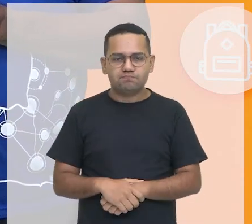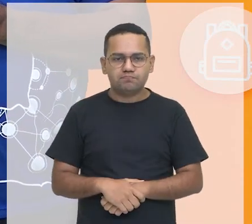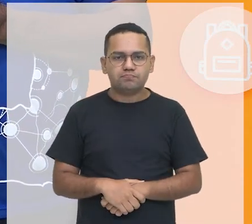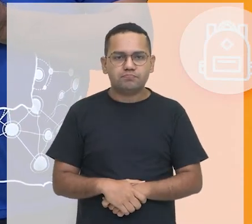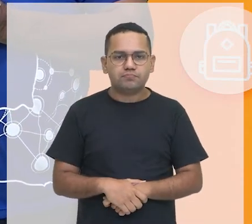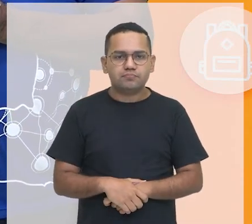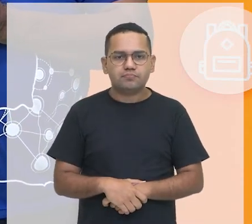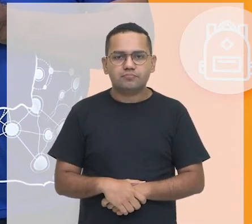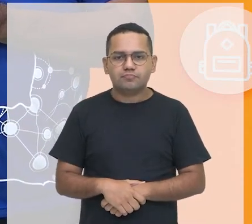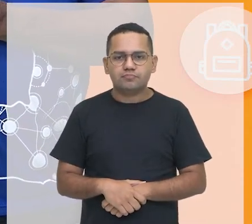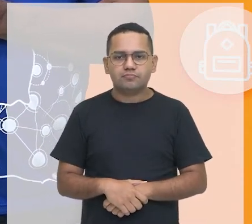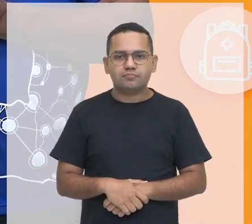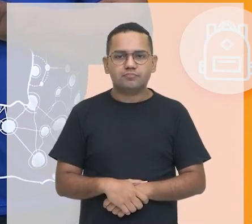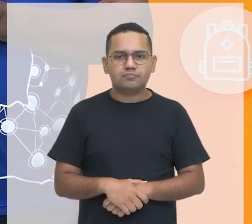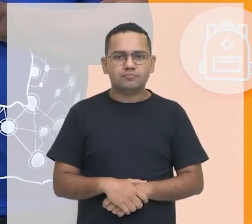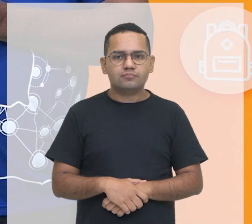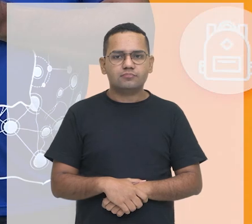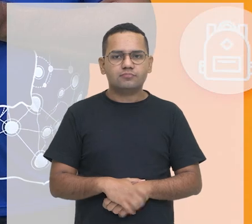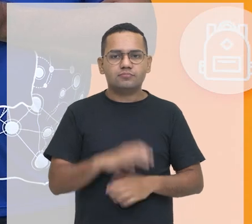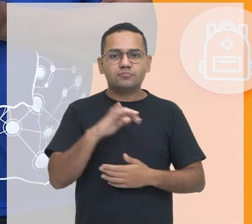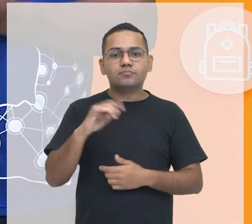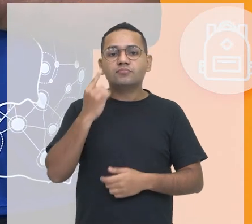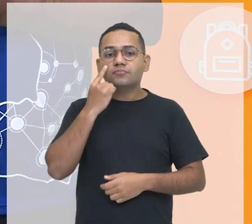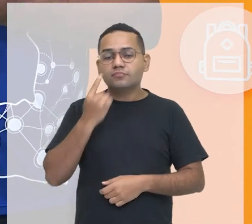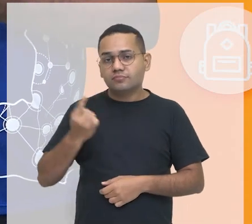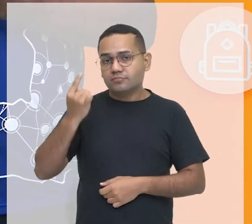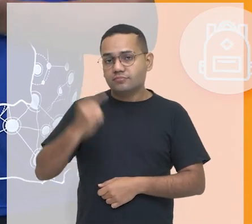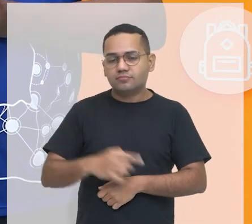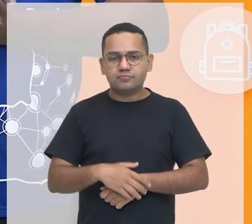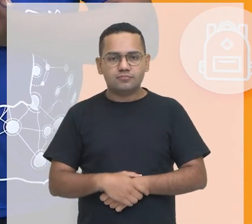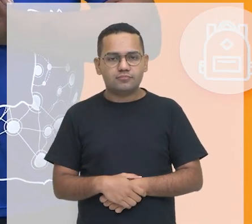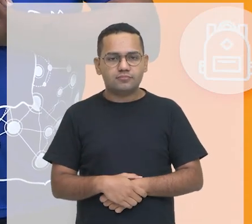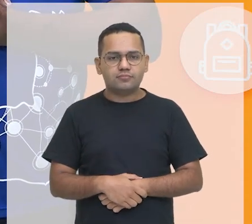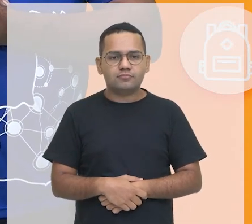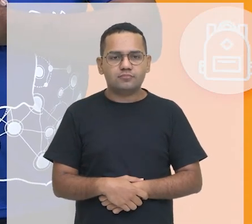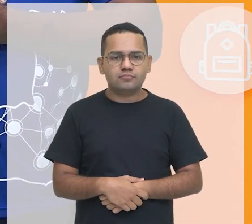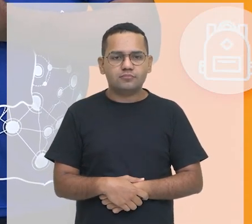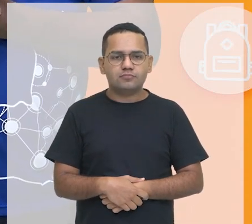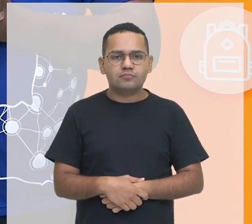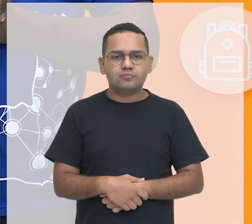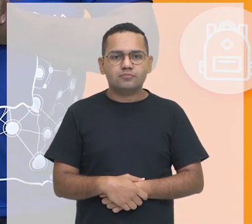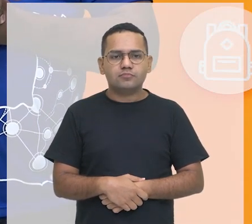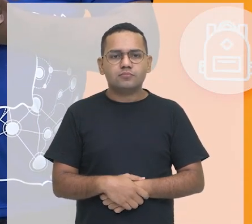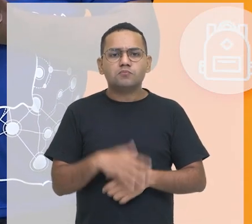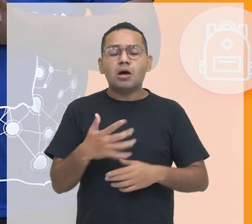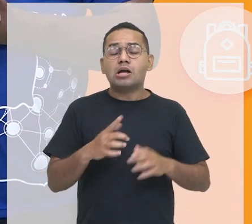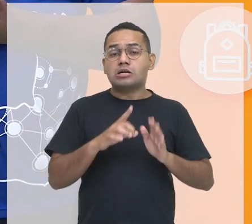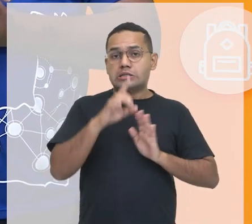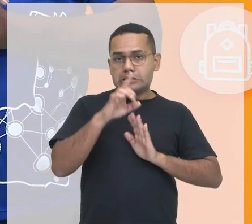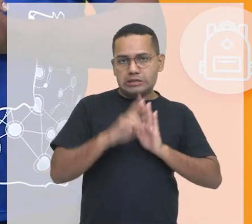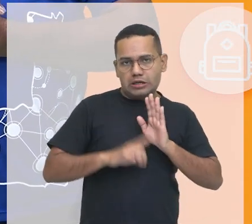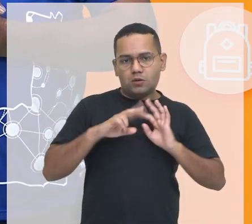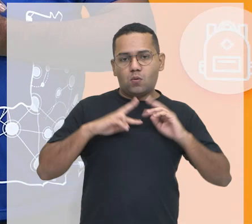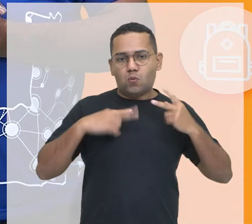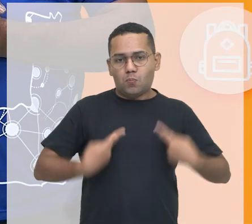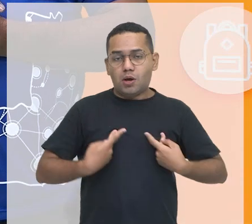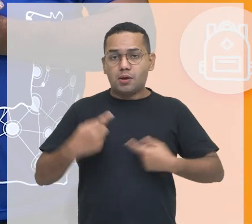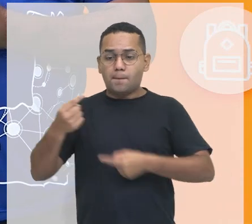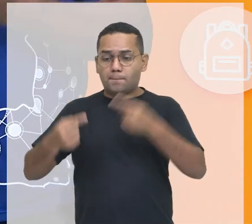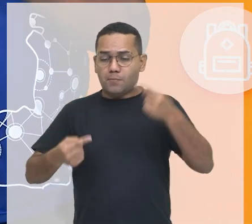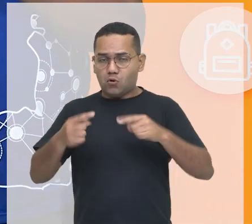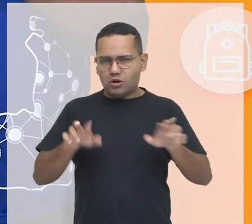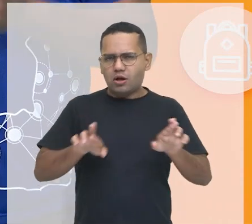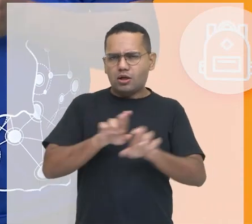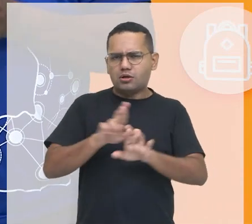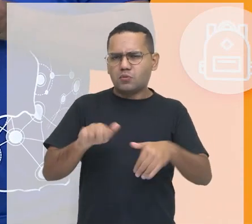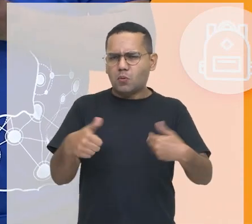política. Vejam bem aqui, a política ela pode tanto proteger quanto violar o direito humano.